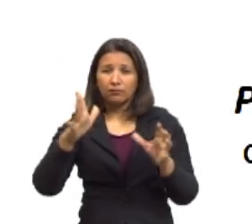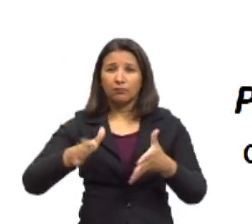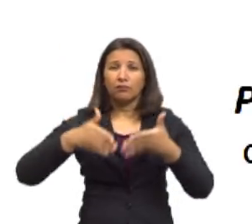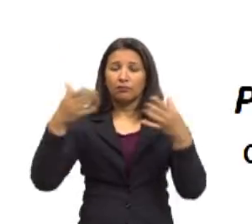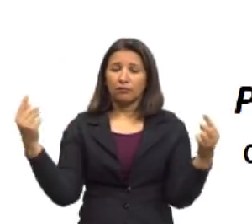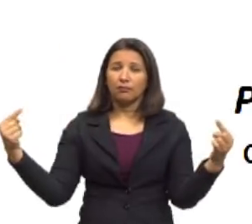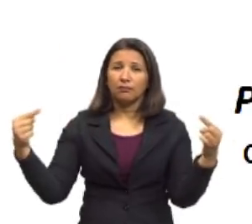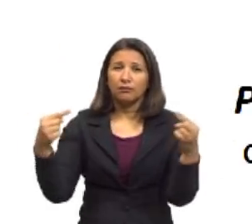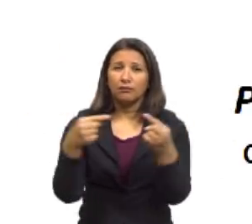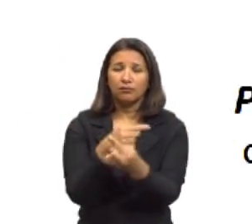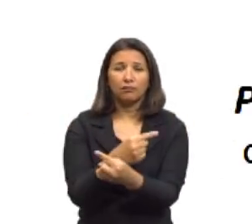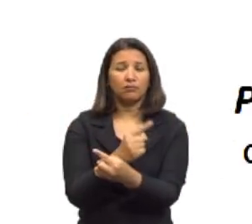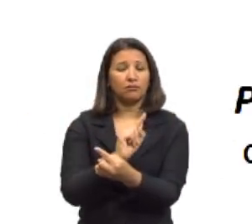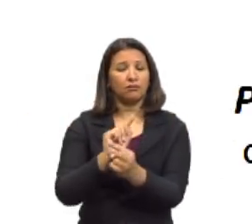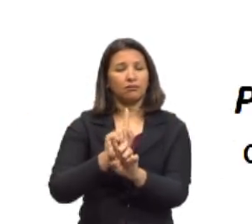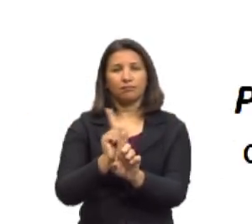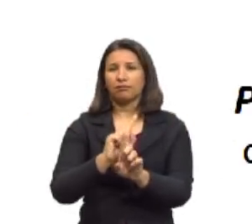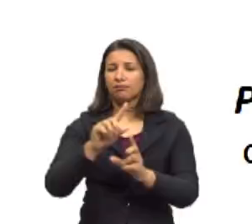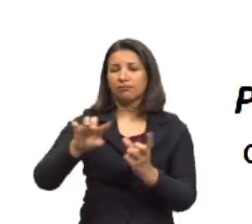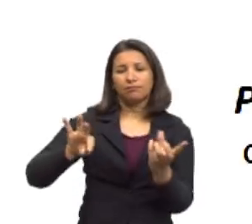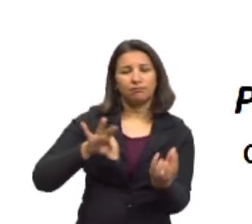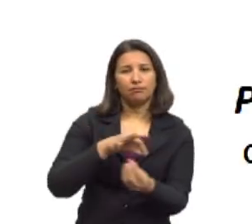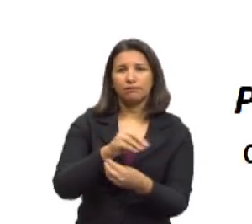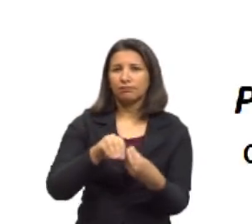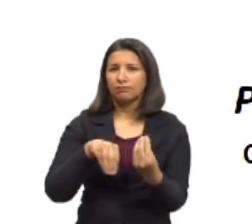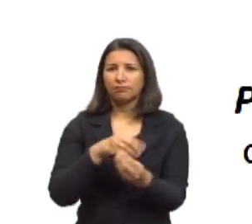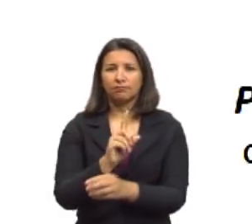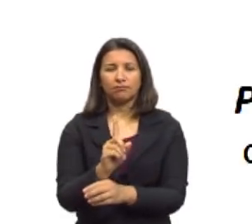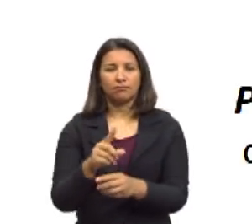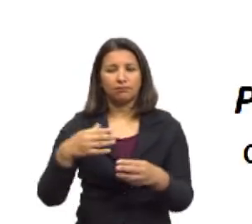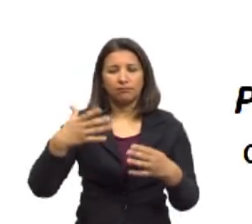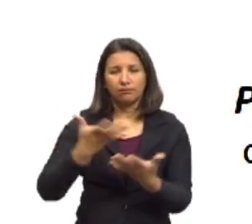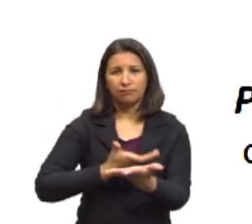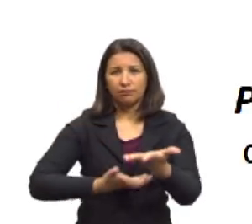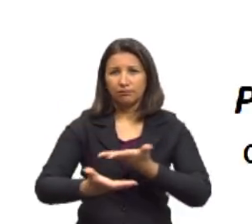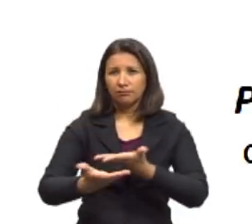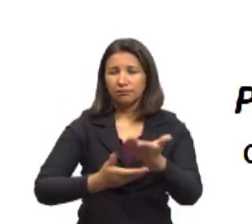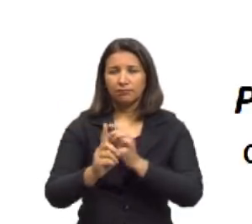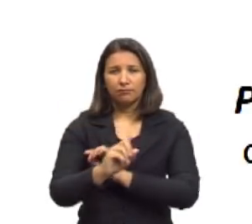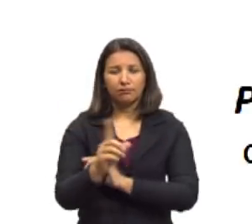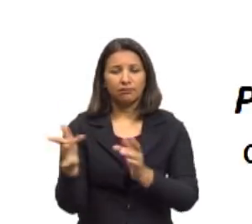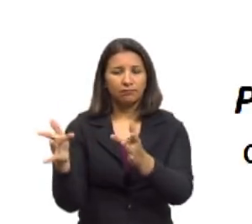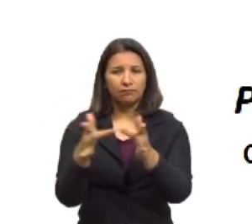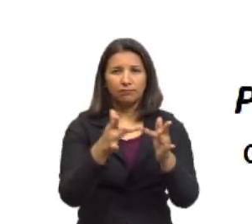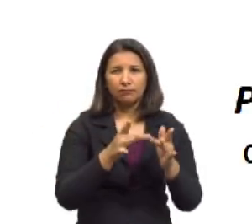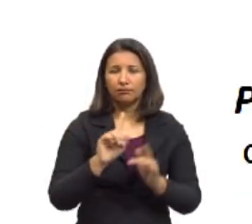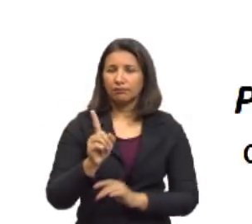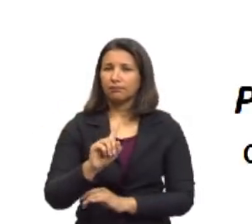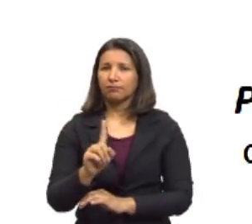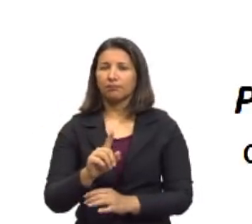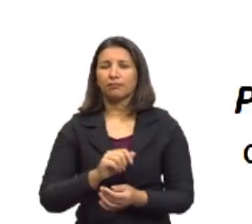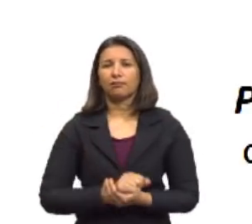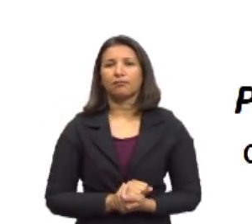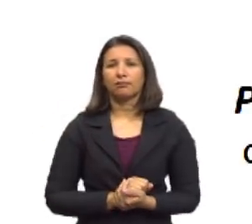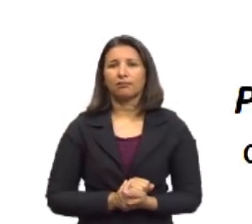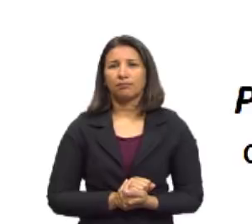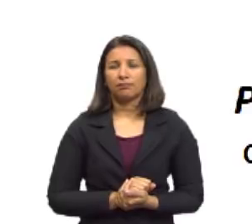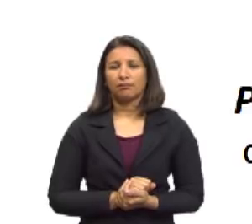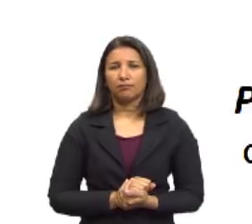cruzam, eles não interagem um com o outro, certo? Então, fótons não vão interagir, certo?